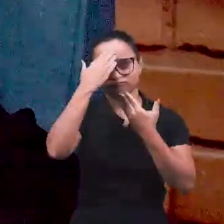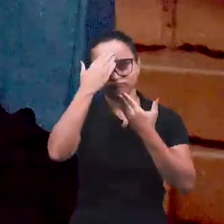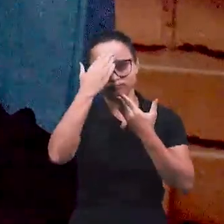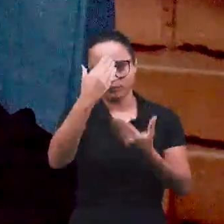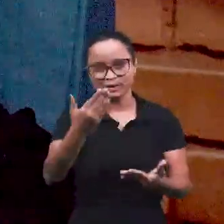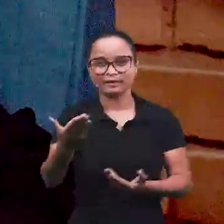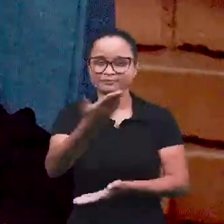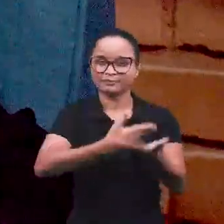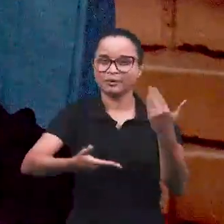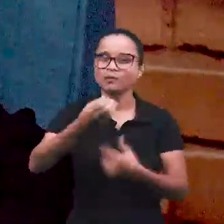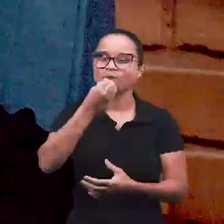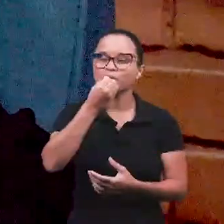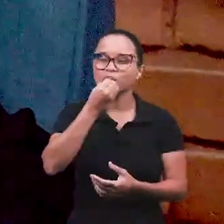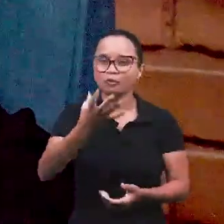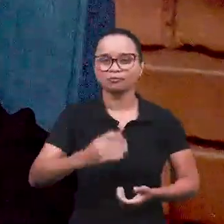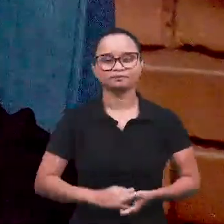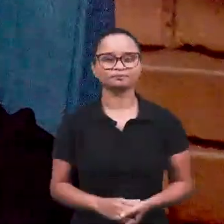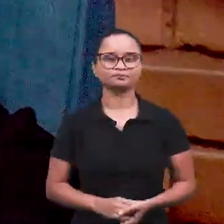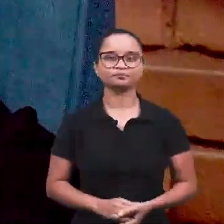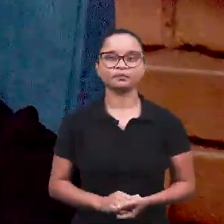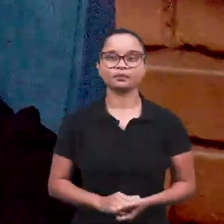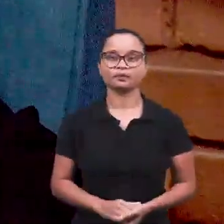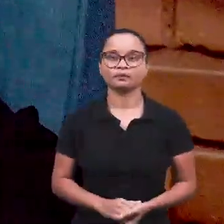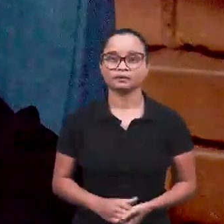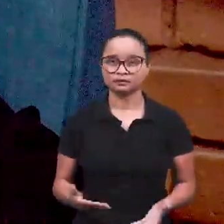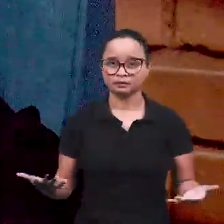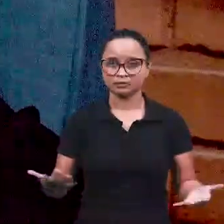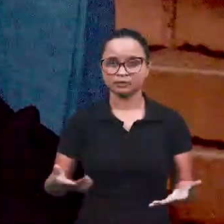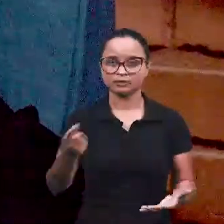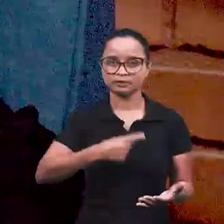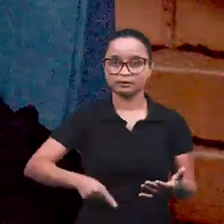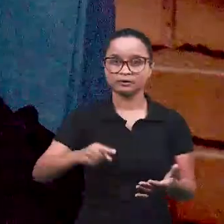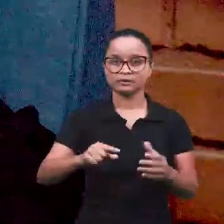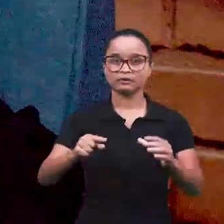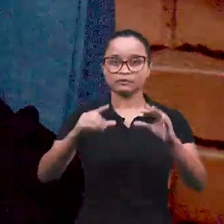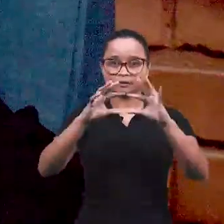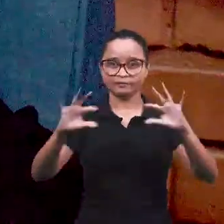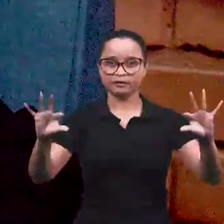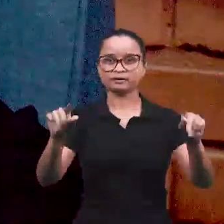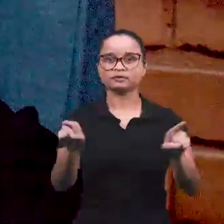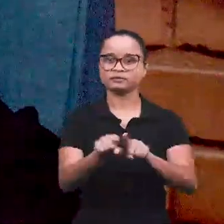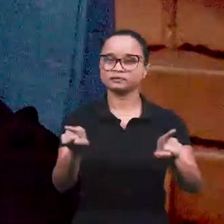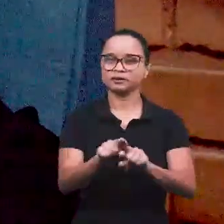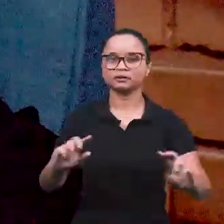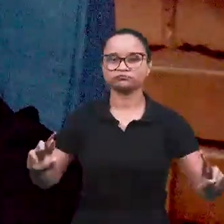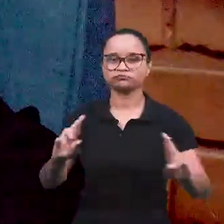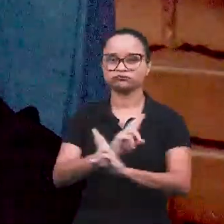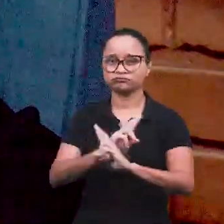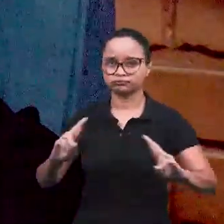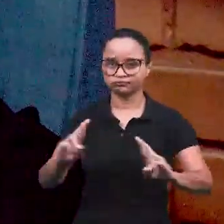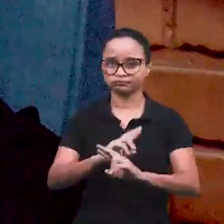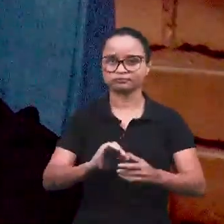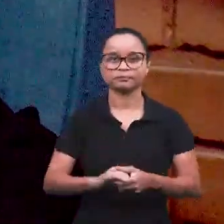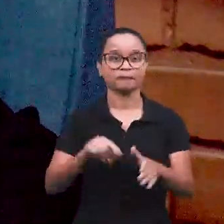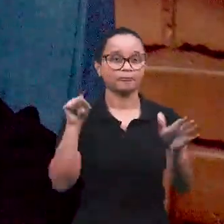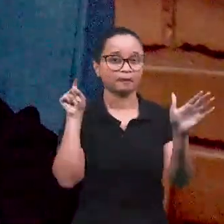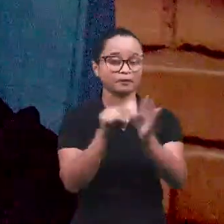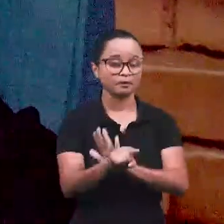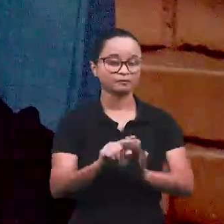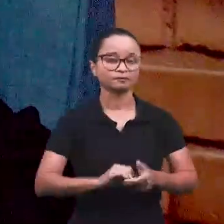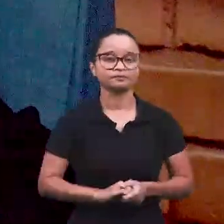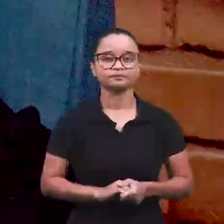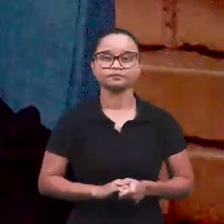boa participação a sua, glória a Deus. Agora, irmãos, temos uma frase também relacionada à